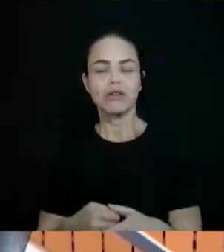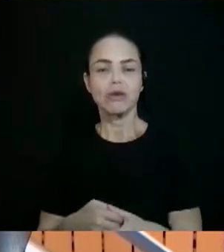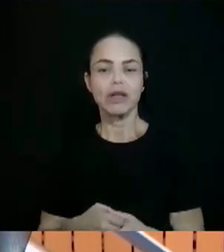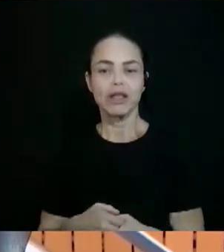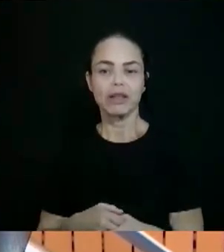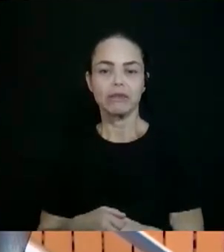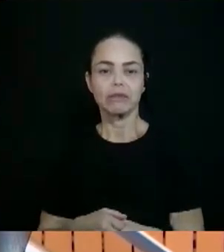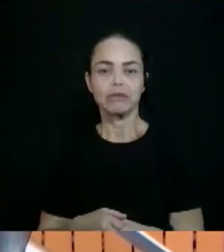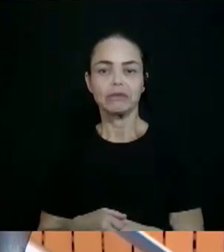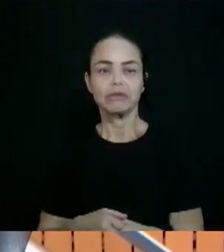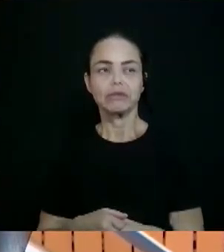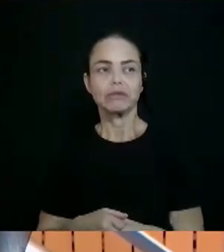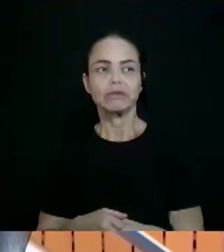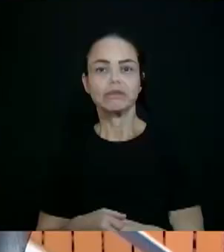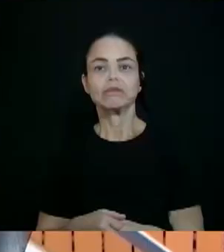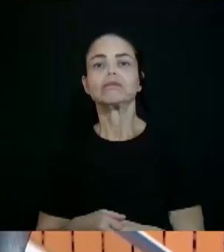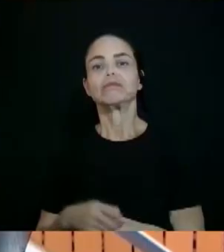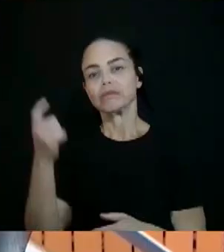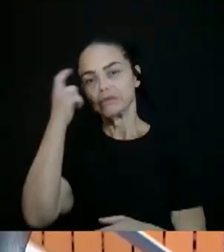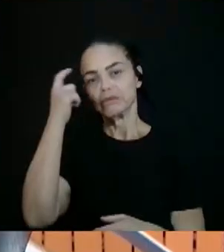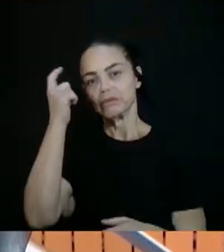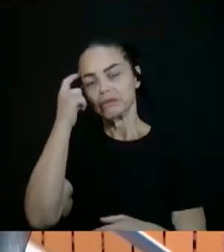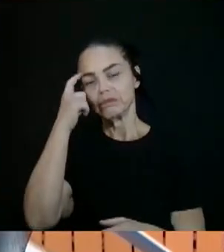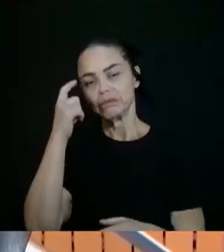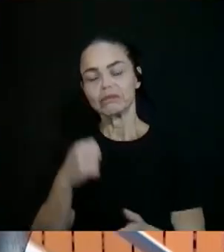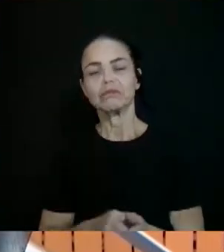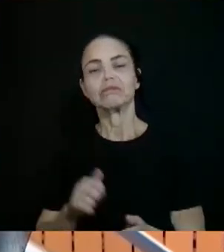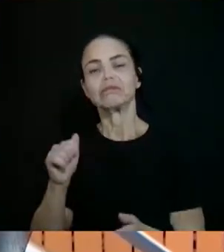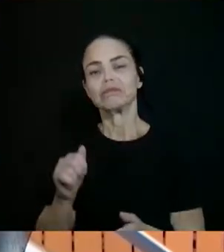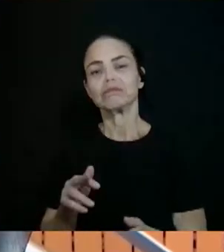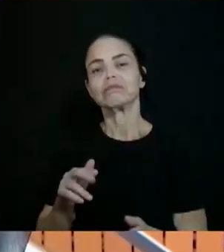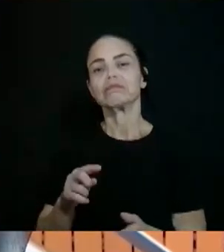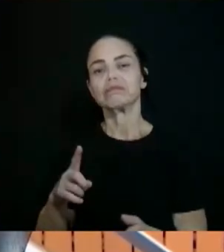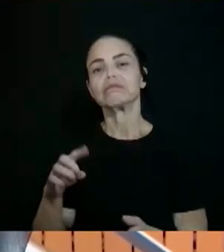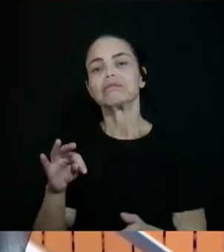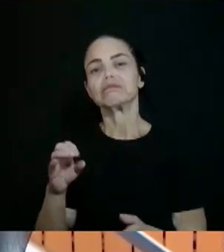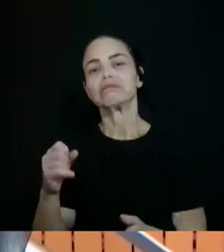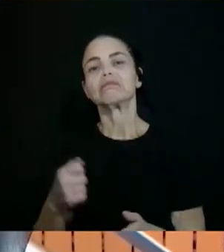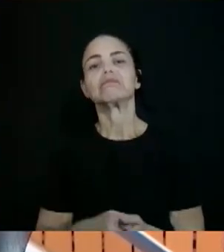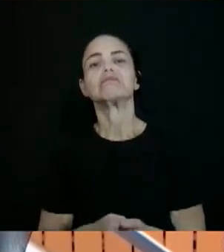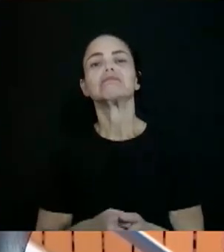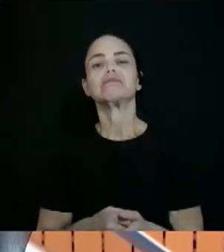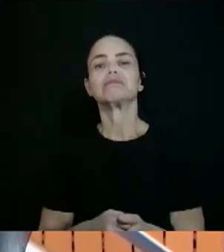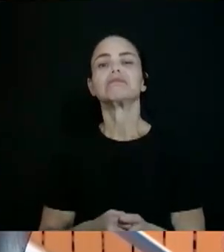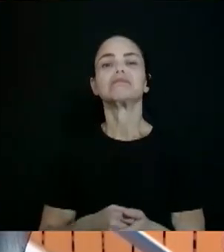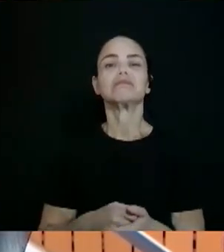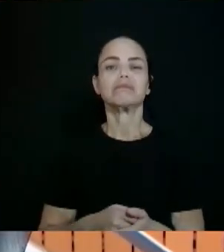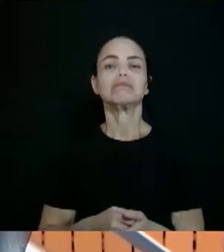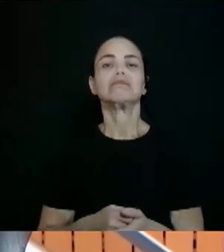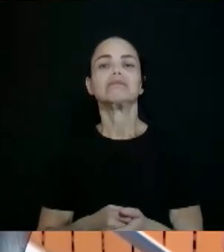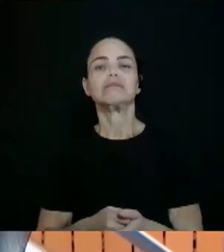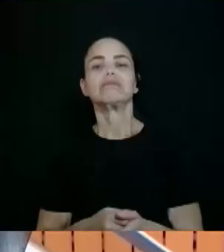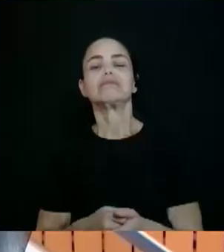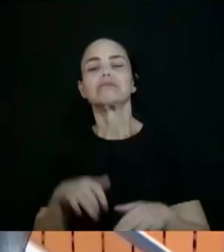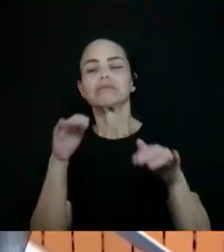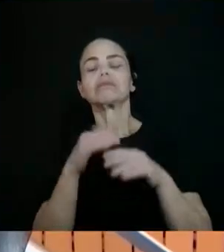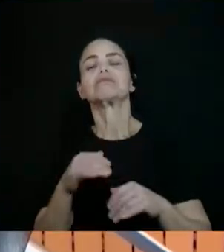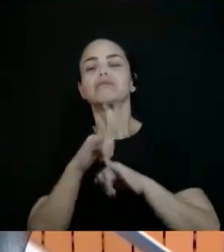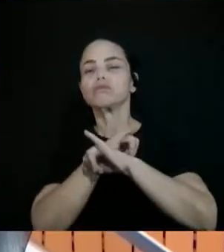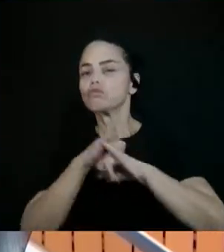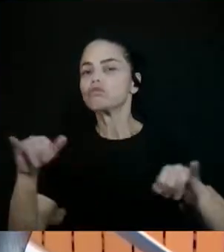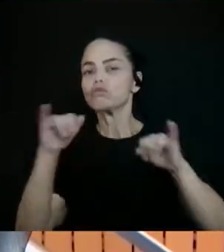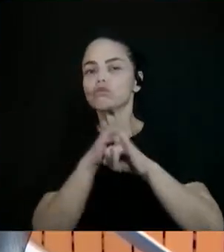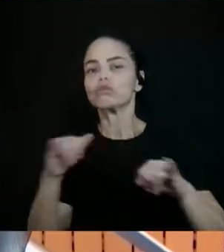Estava pensando sobre essa palavra arautos, arautos da paz. Arautos significa um mensageiro, aquele